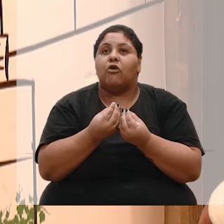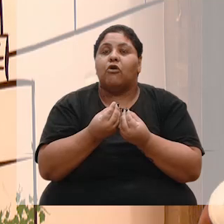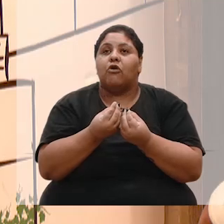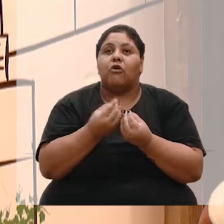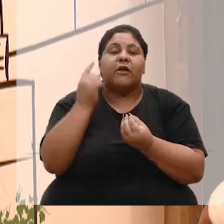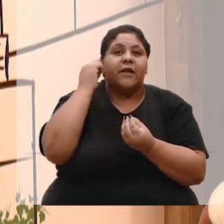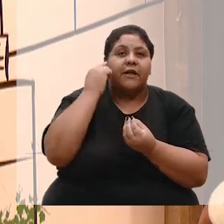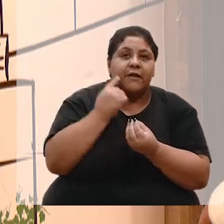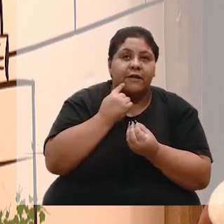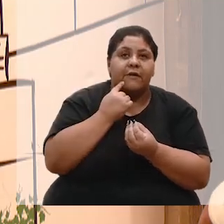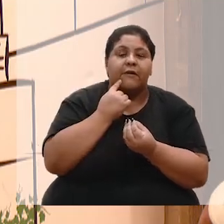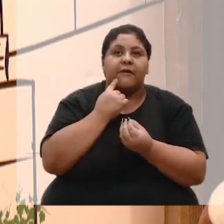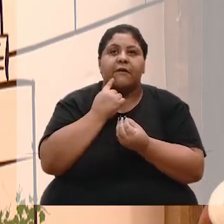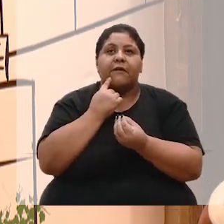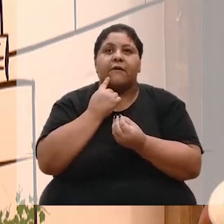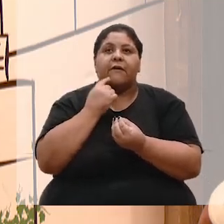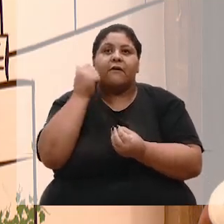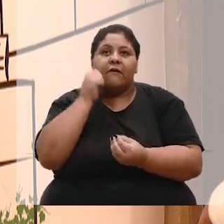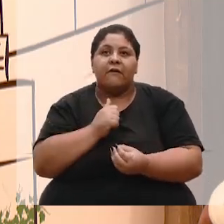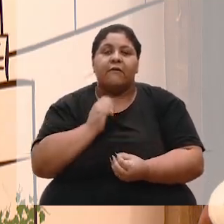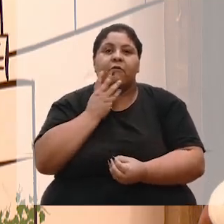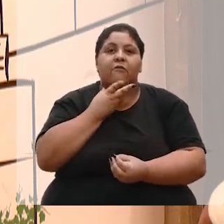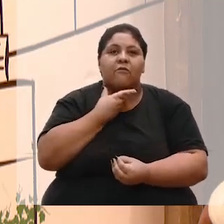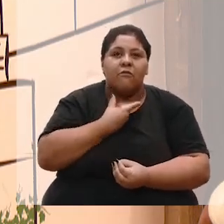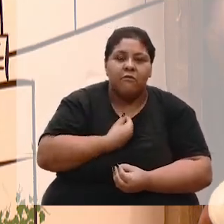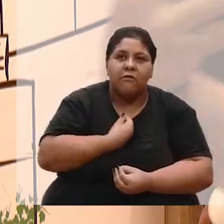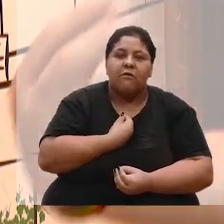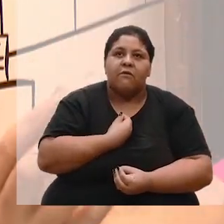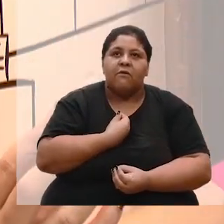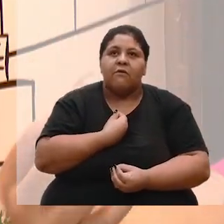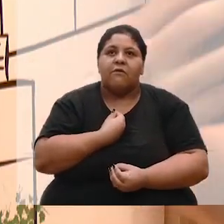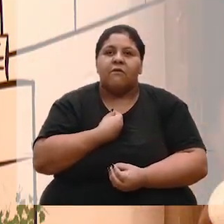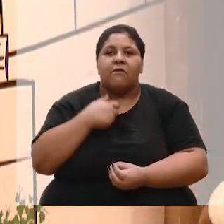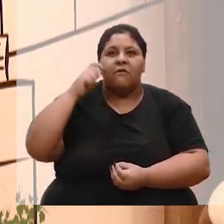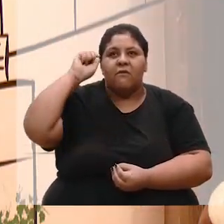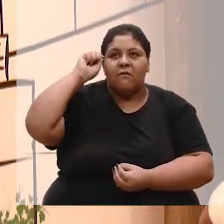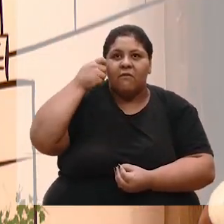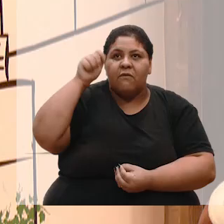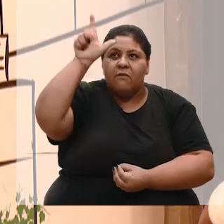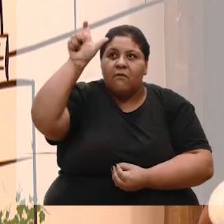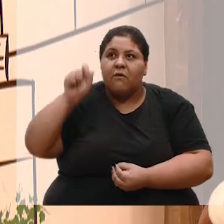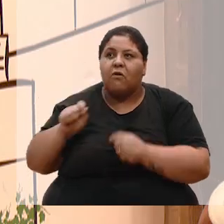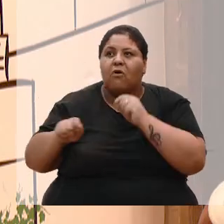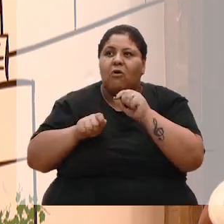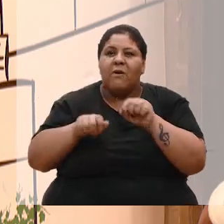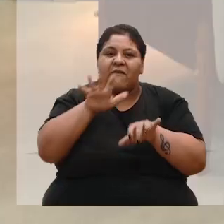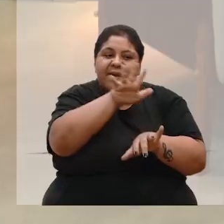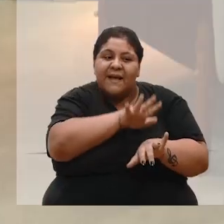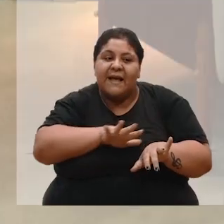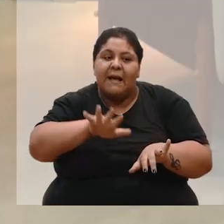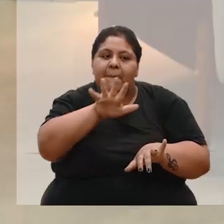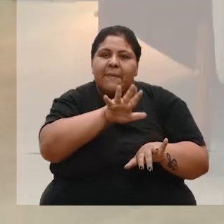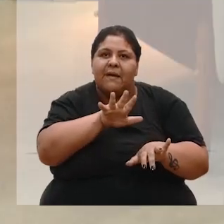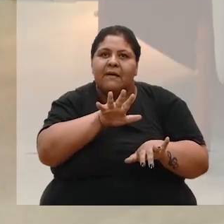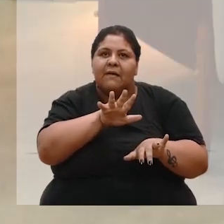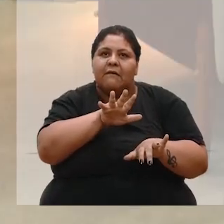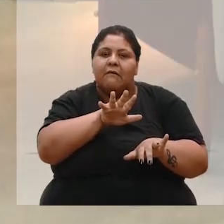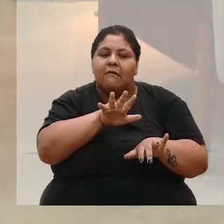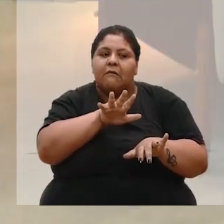deficiente auditiva, que é uma mulher trans, é afrodescendente, ela vai se colocar num contexto assim. Então,